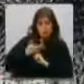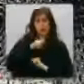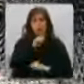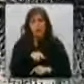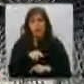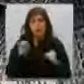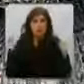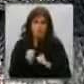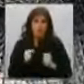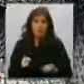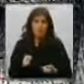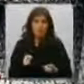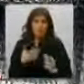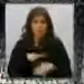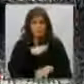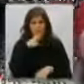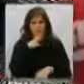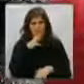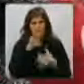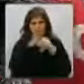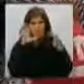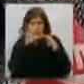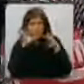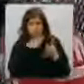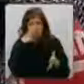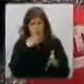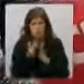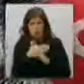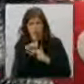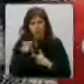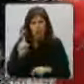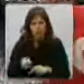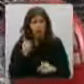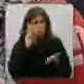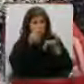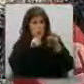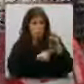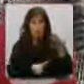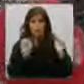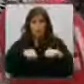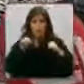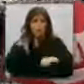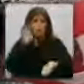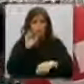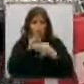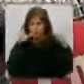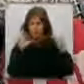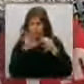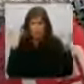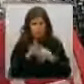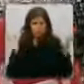não tá com medo das consequências é isso completamente tudo que eu tenho lido em termos de comunicação social e eu vi até a entrada em contradições